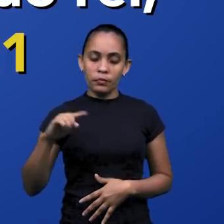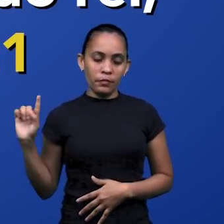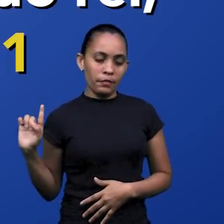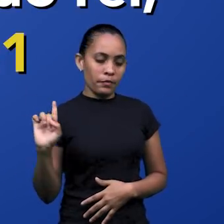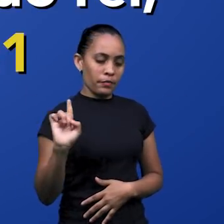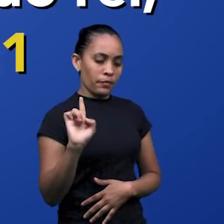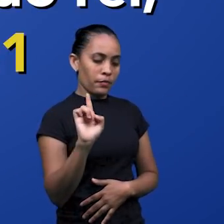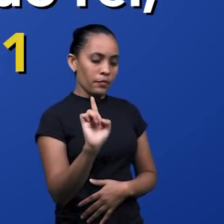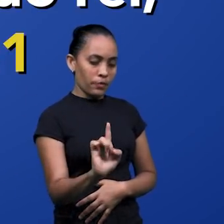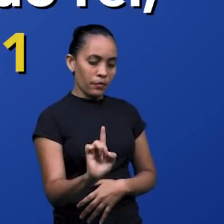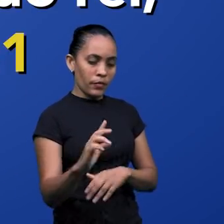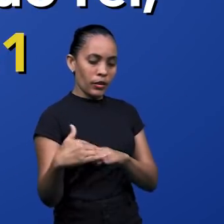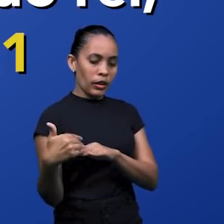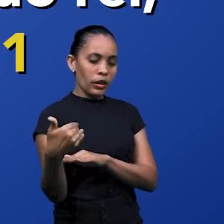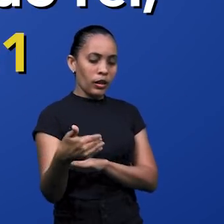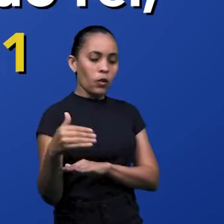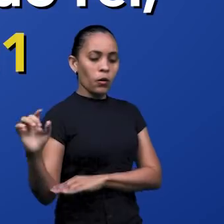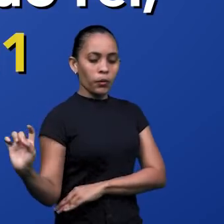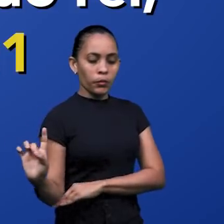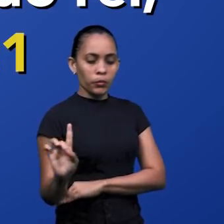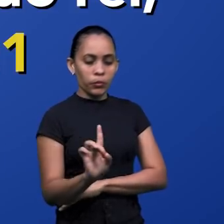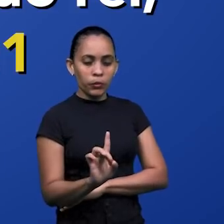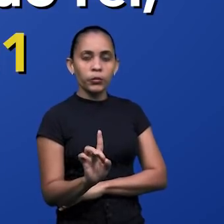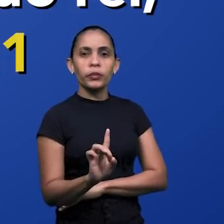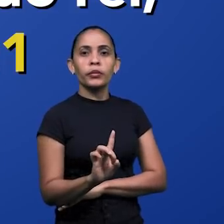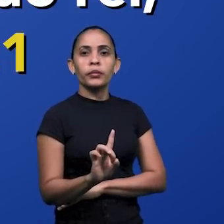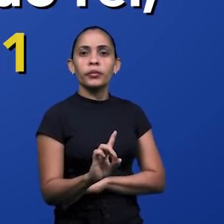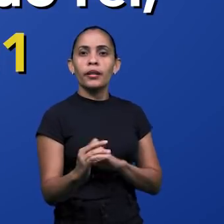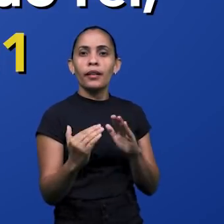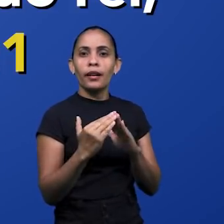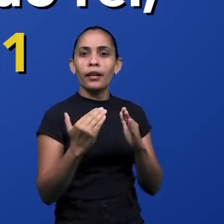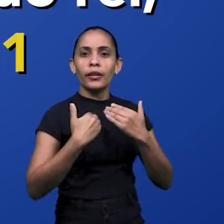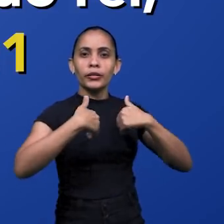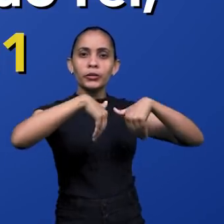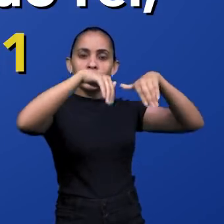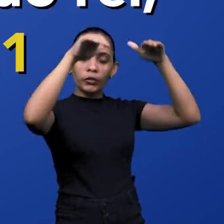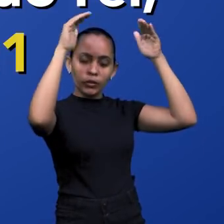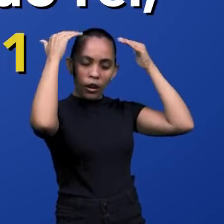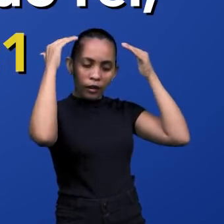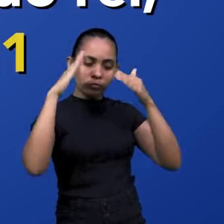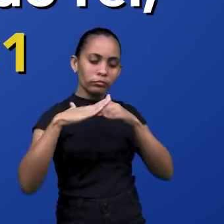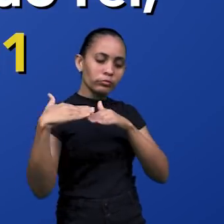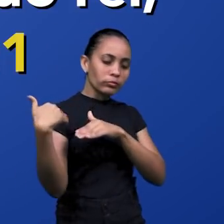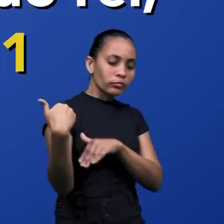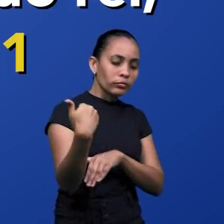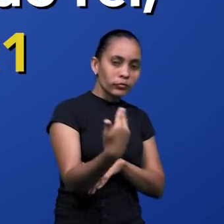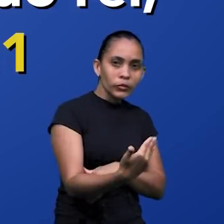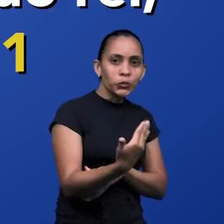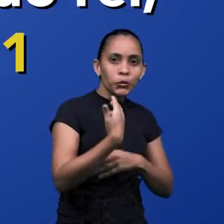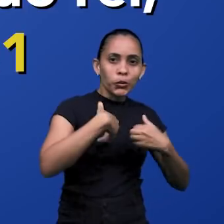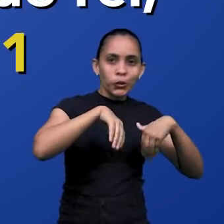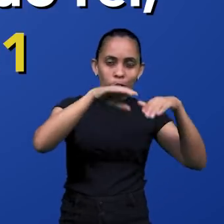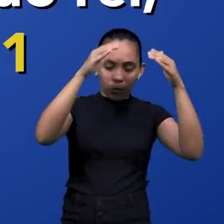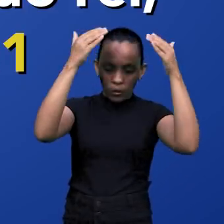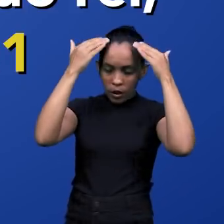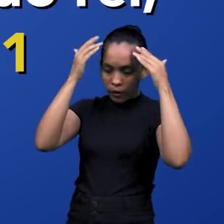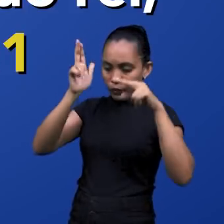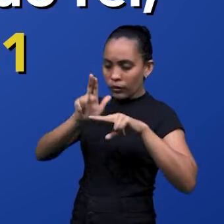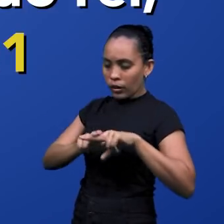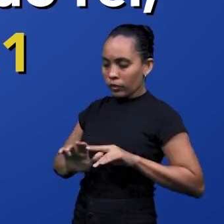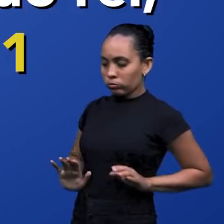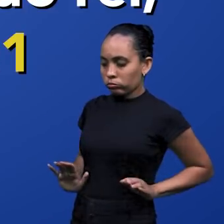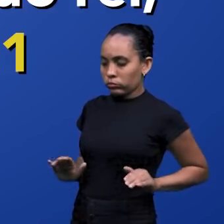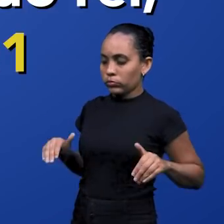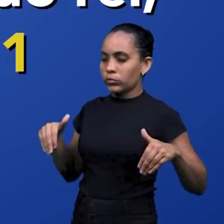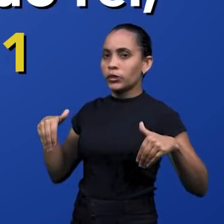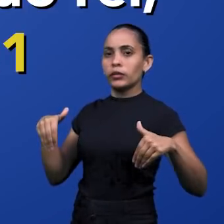pôs no pátio interior da casa do rei, de fronte do aposento do rei, e o rei estava sentado sobre o